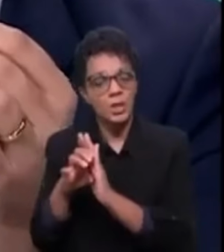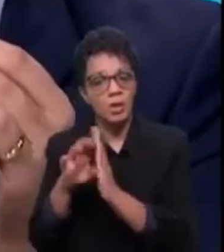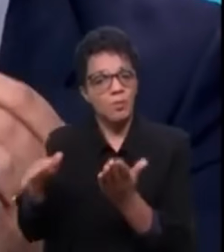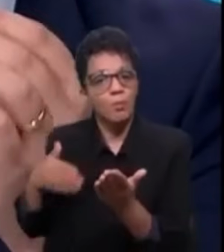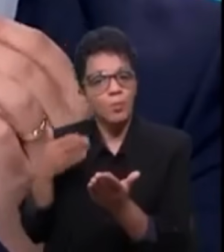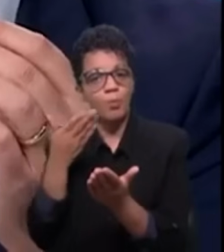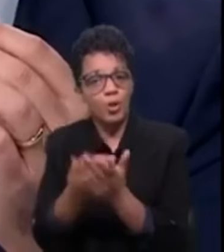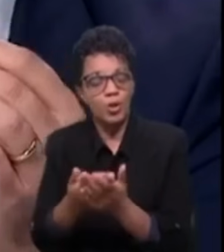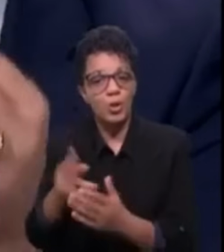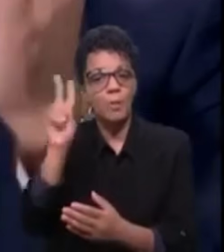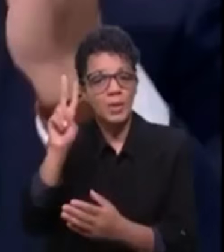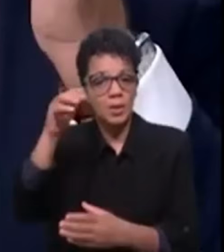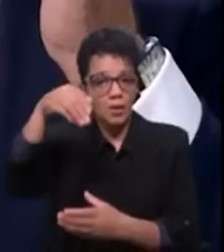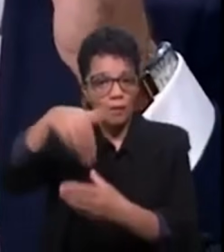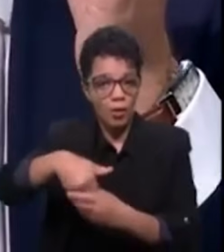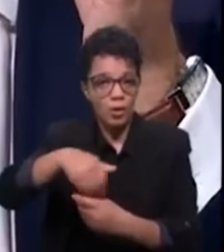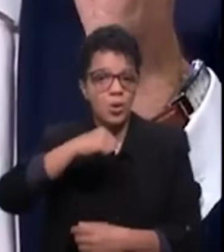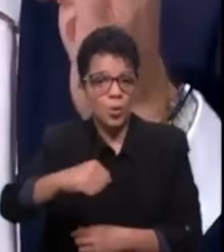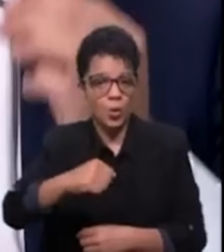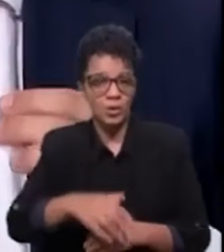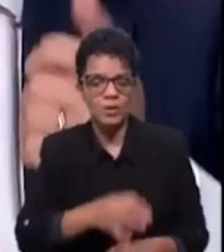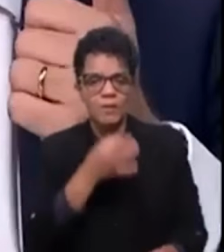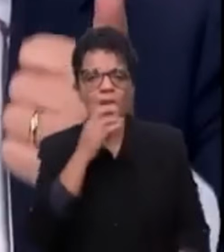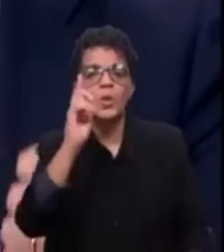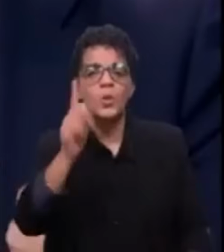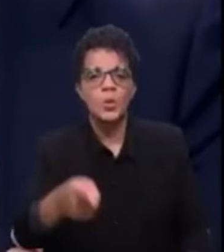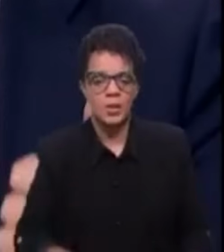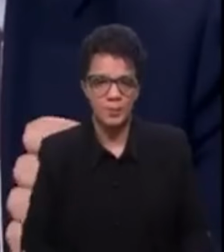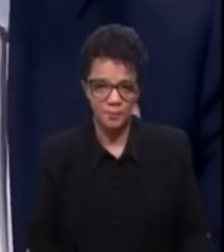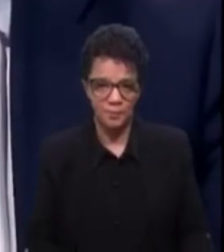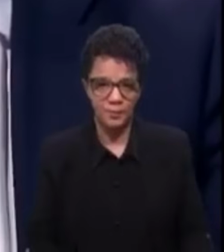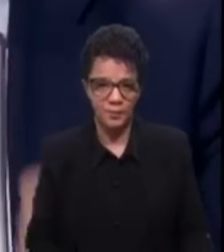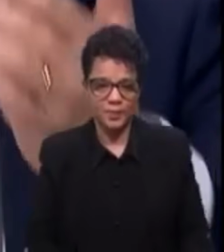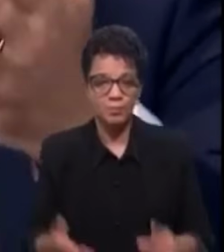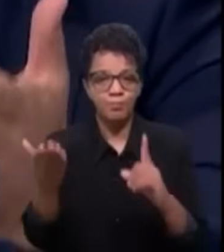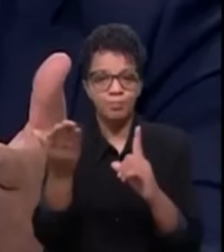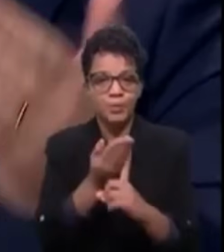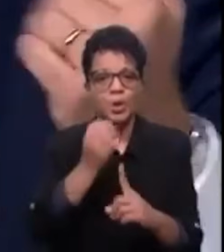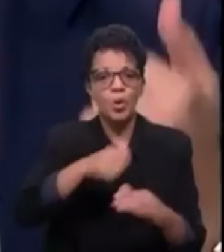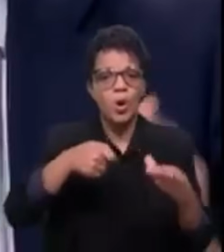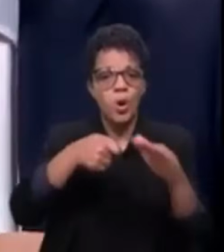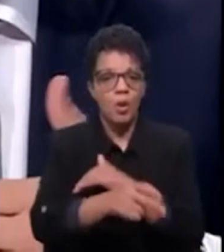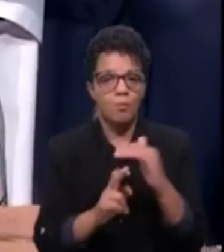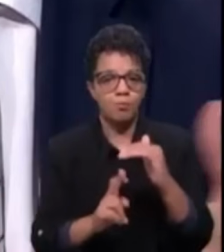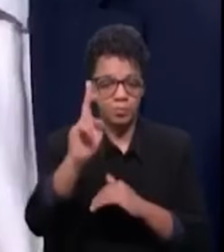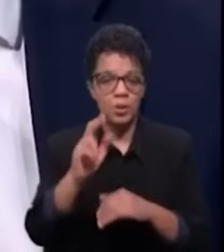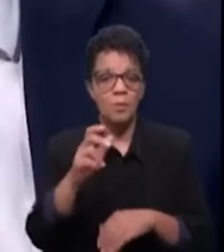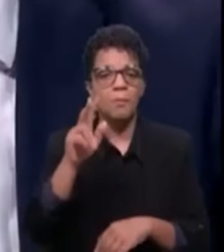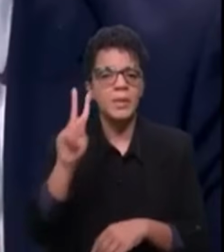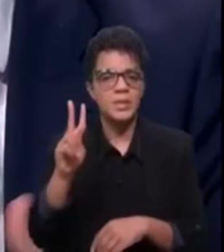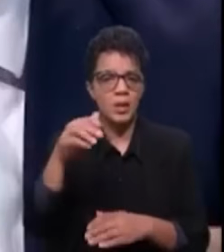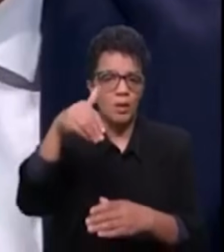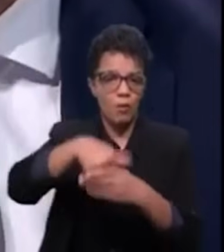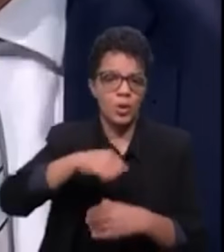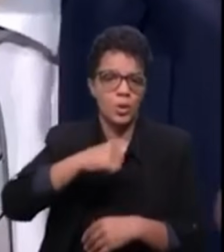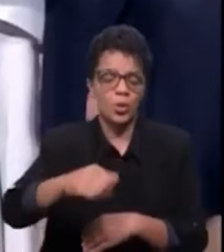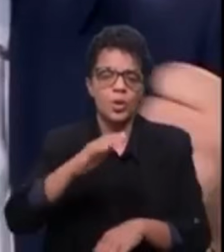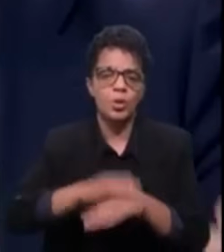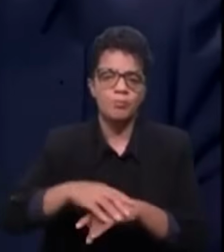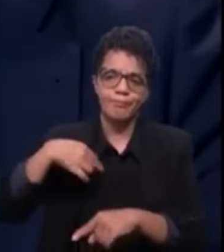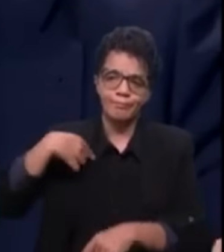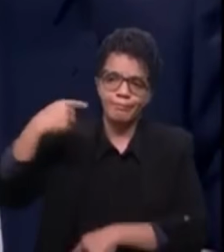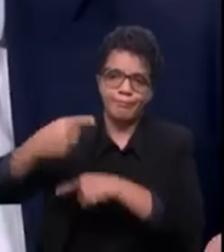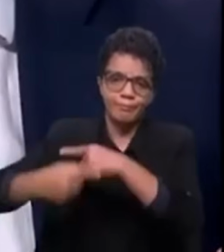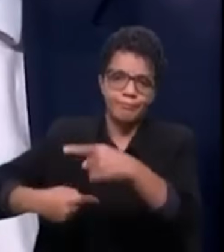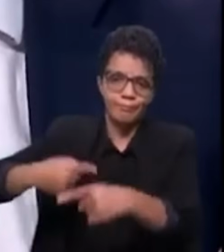proposta e o PSD votou contra ora estamos a falar de quê estamos a falar do aumento de penas contra os corruptos PSD votou contra no âmbito aliás da sua tradição de não